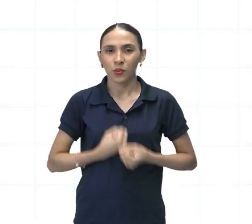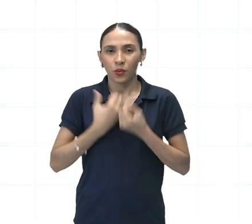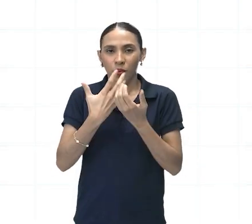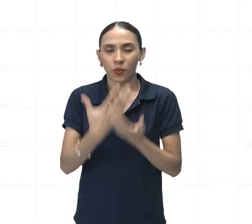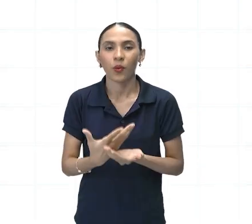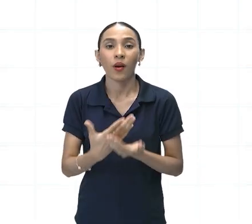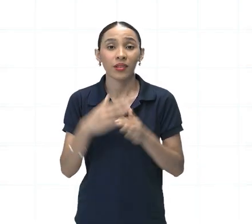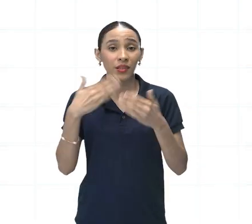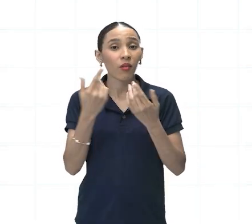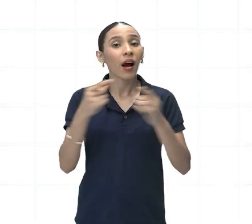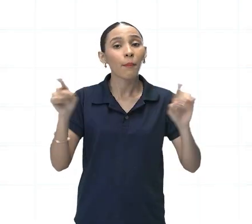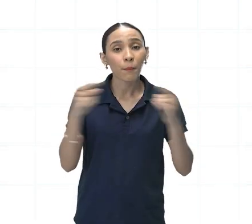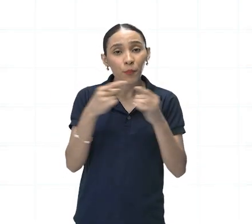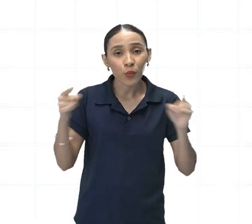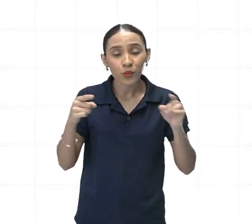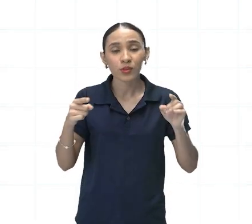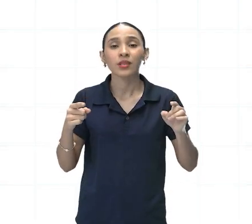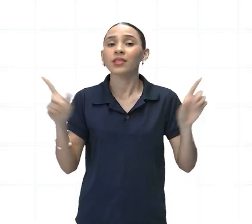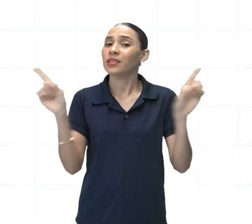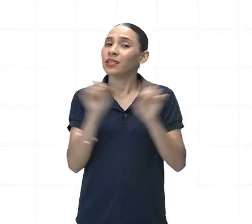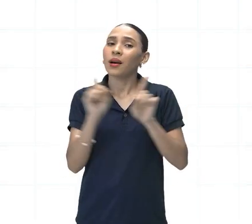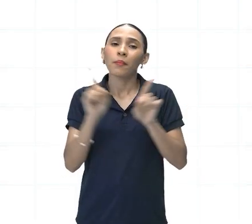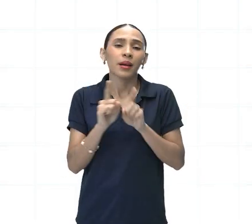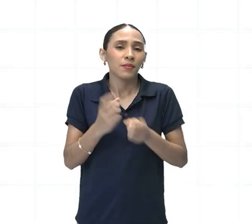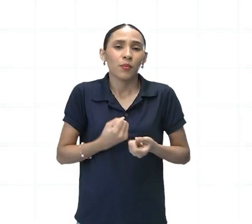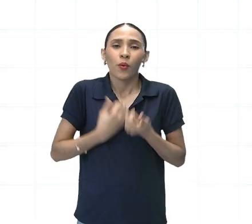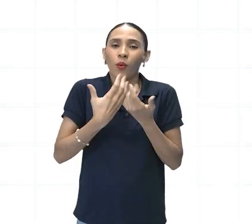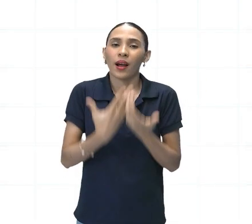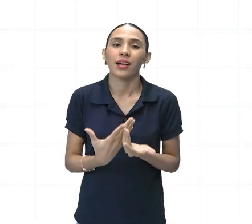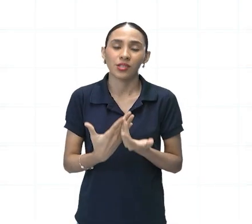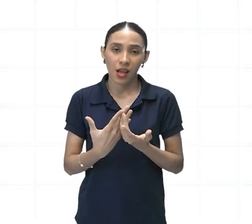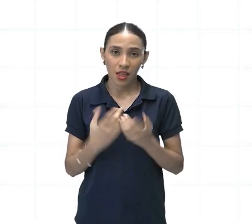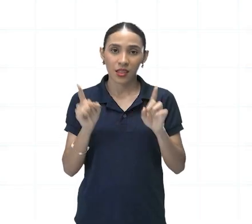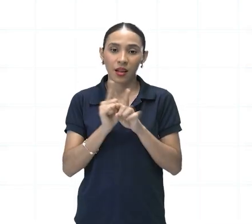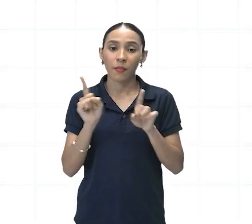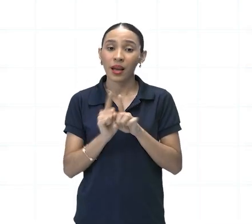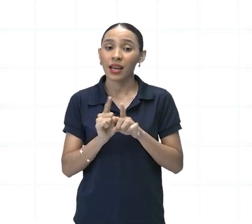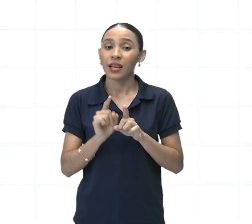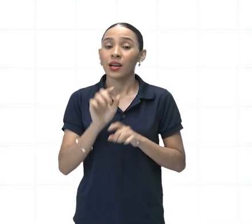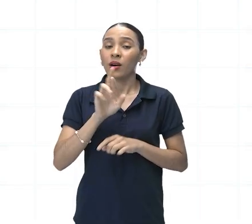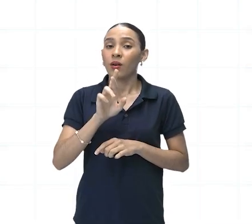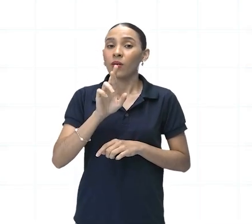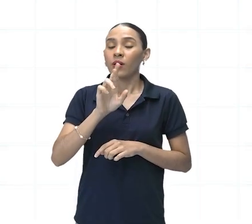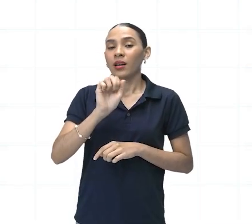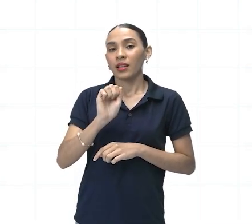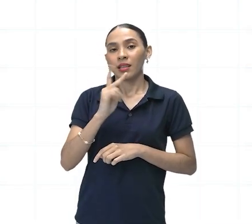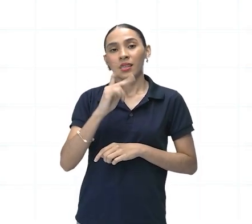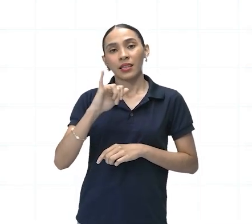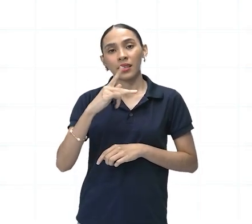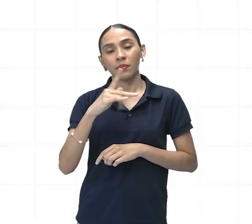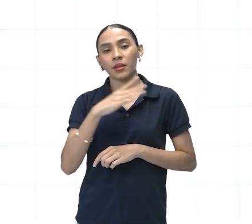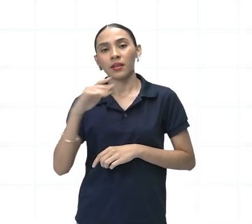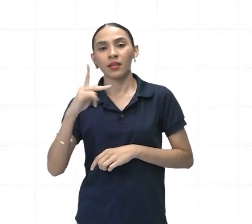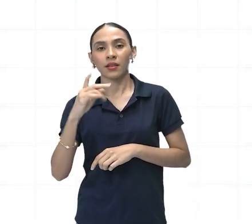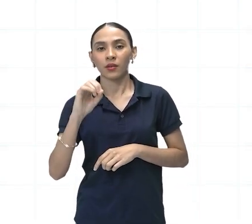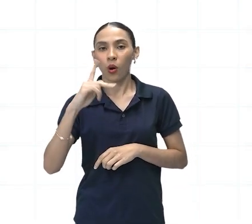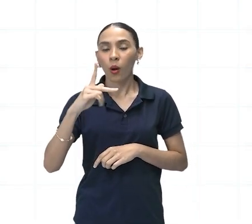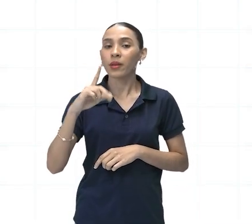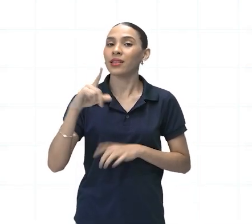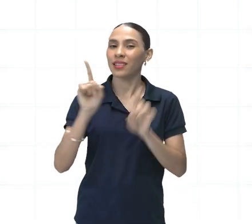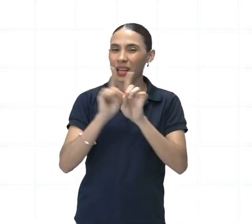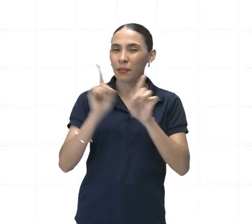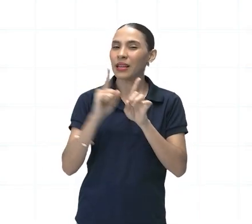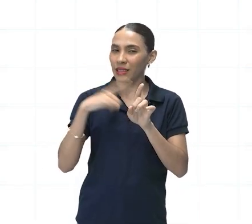Então, as músicas da Bossa Nova eram muito poéticas também. E no hip hop também tem